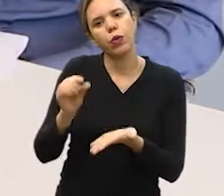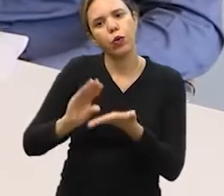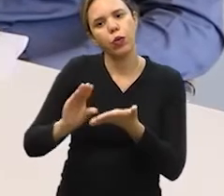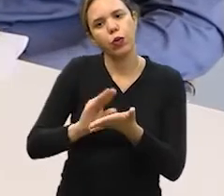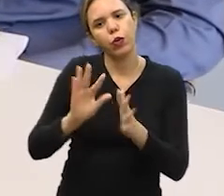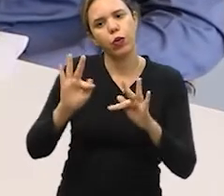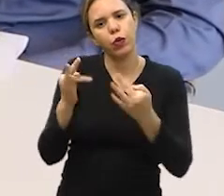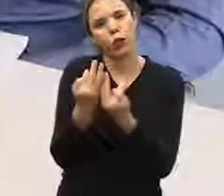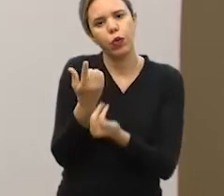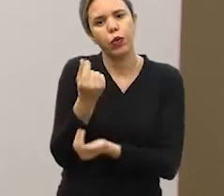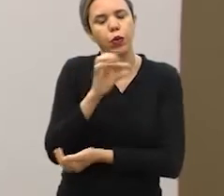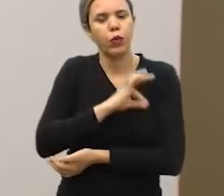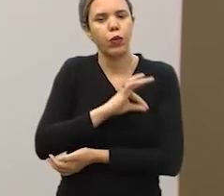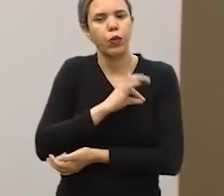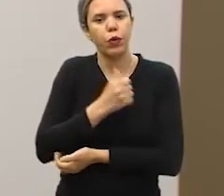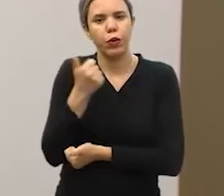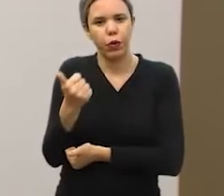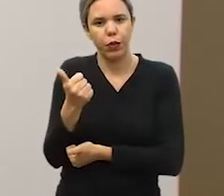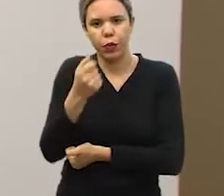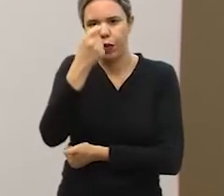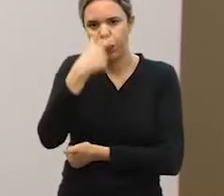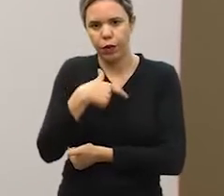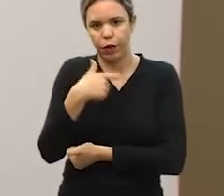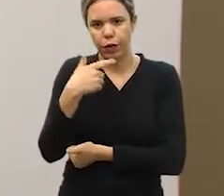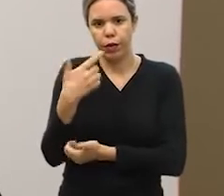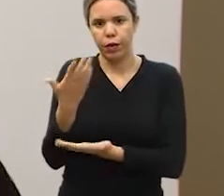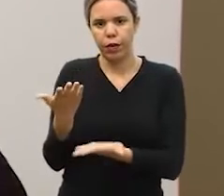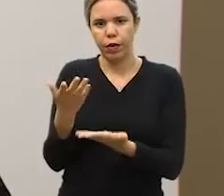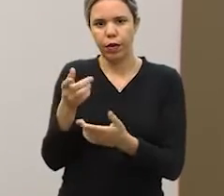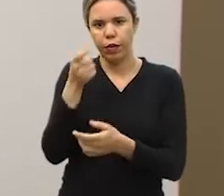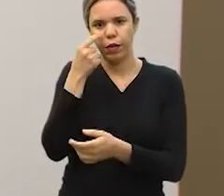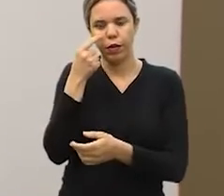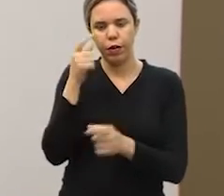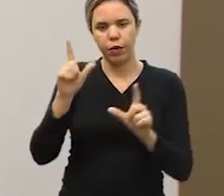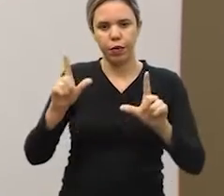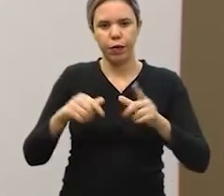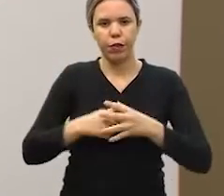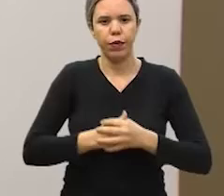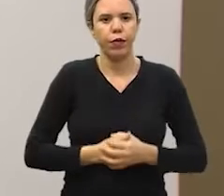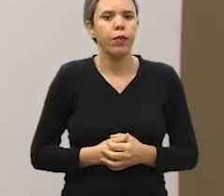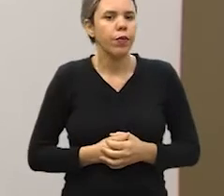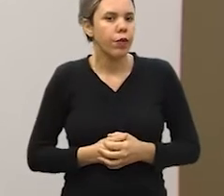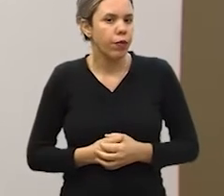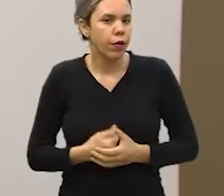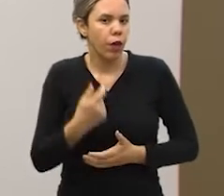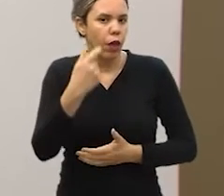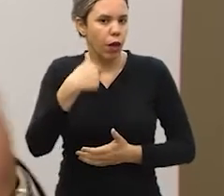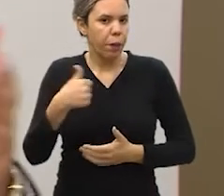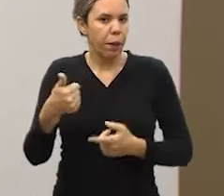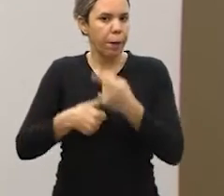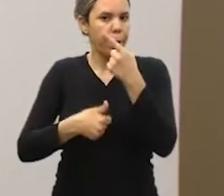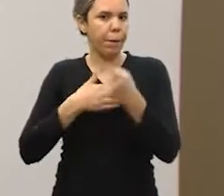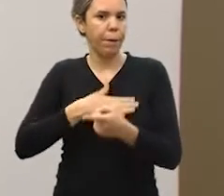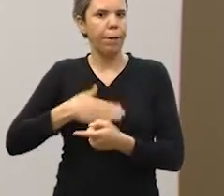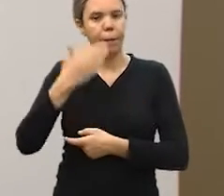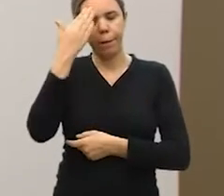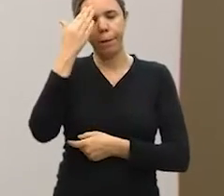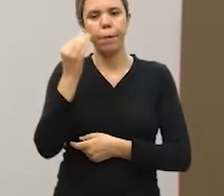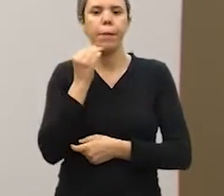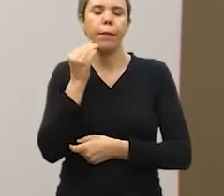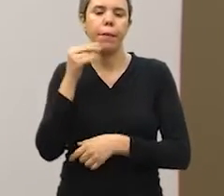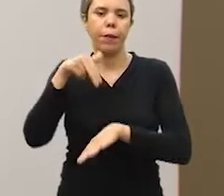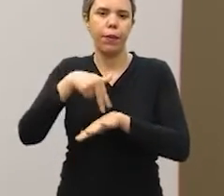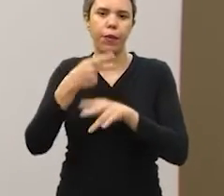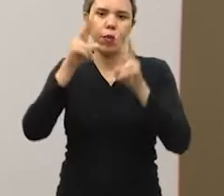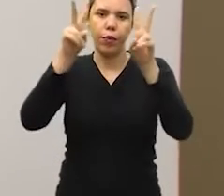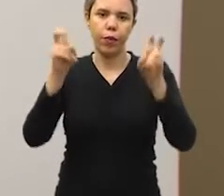orçamento familiar? Olá, tudo bem, Rubens? Tudo bem, telespectadores? Bom, eu primeiramente gostaria de agradecer pela oportunidade